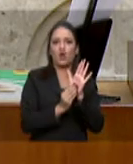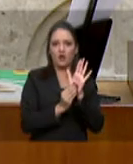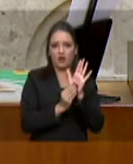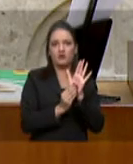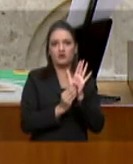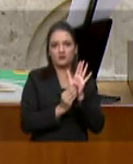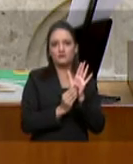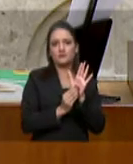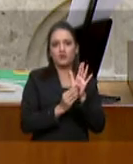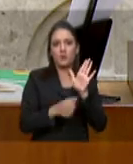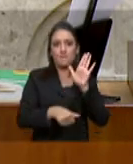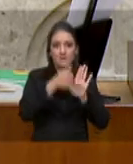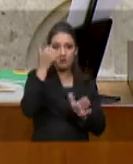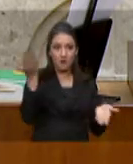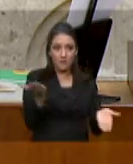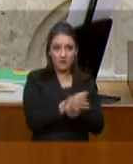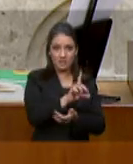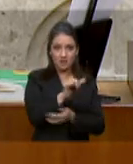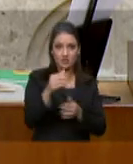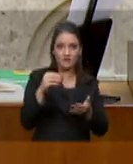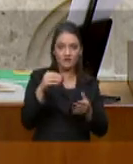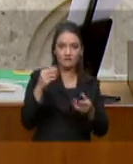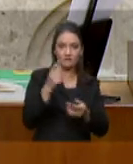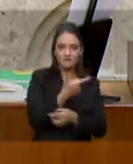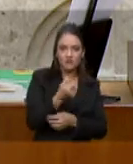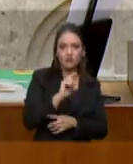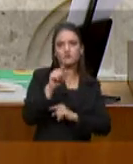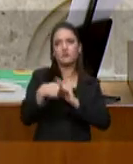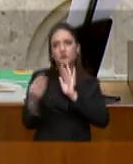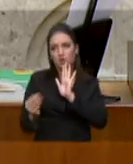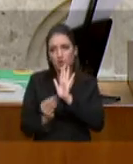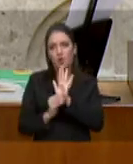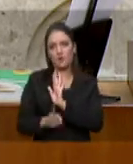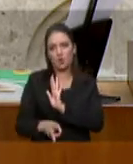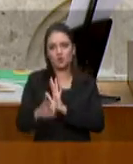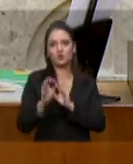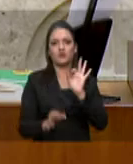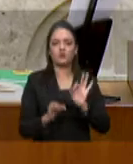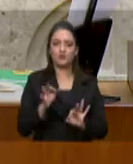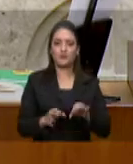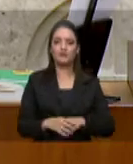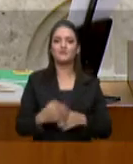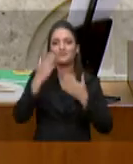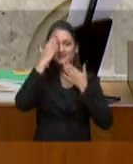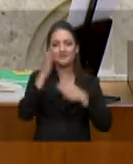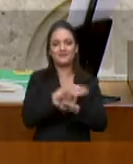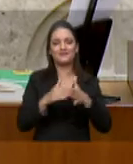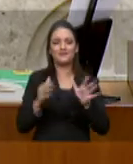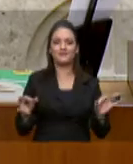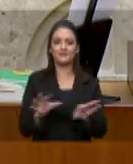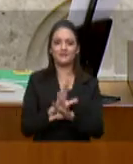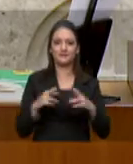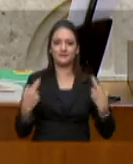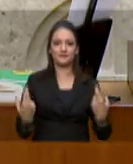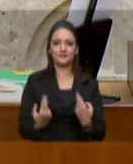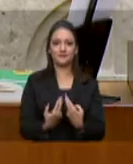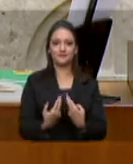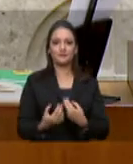primeiro processo da pauta do dia 20. Está bem assim? Então, muito obrigado a todos. Declaro encerrada a sessão.